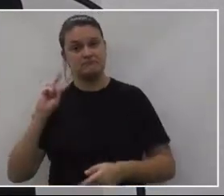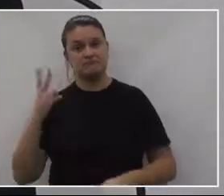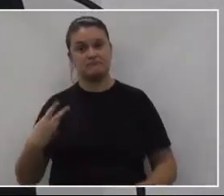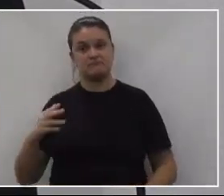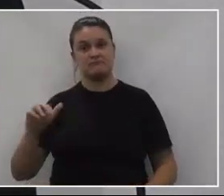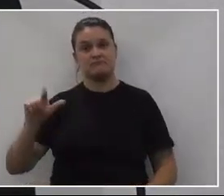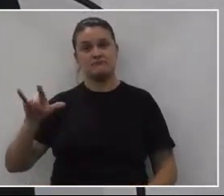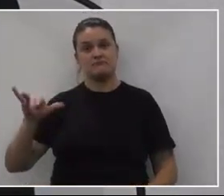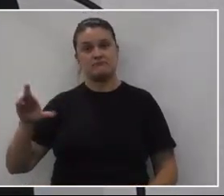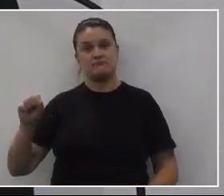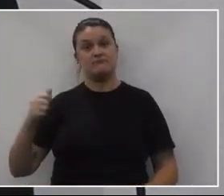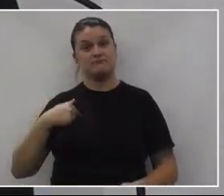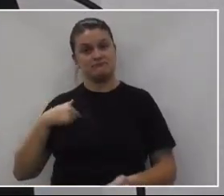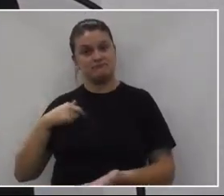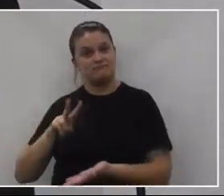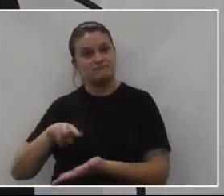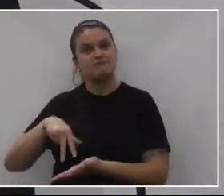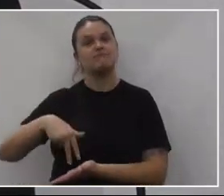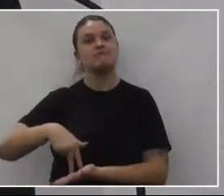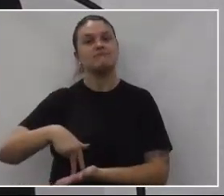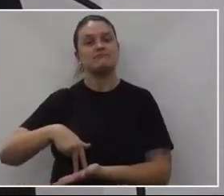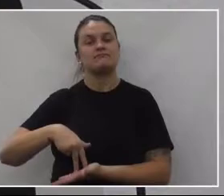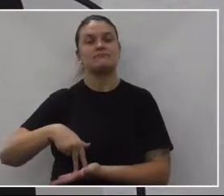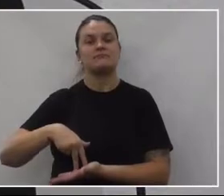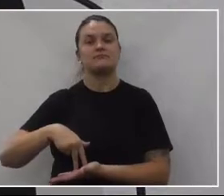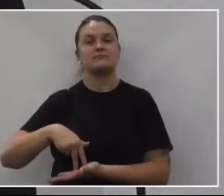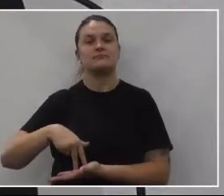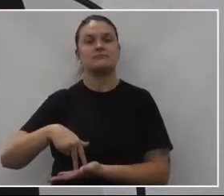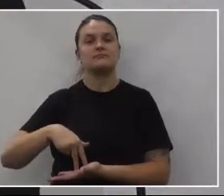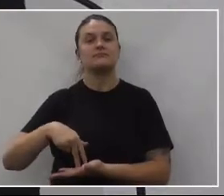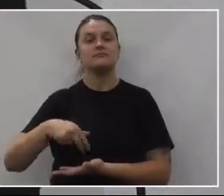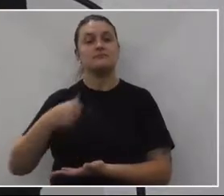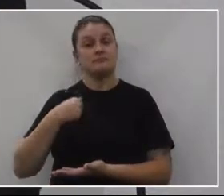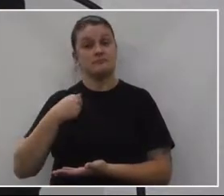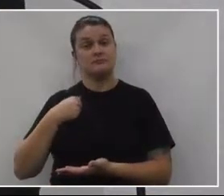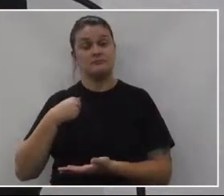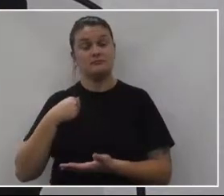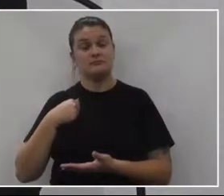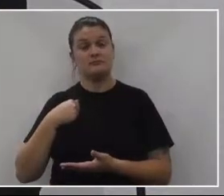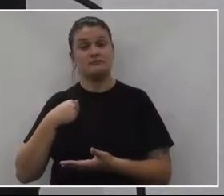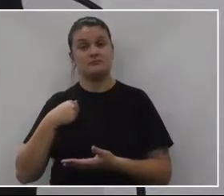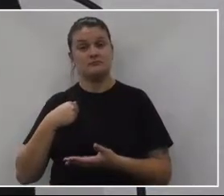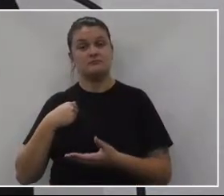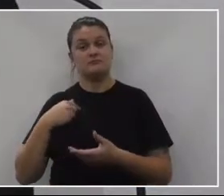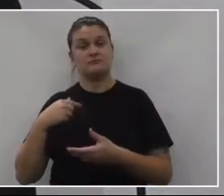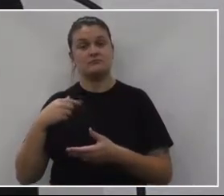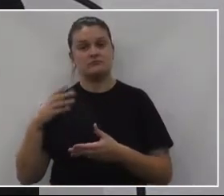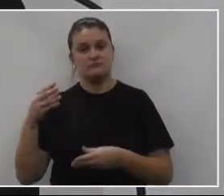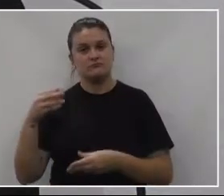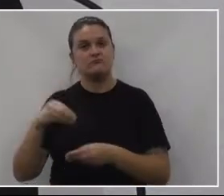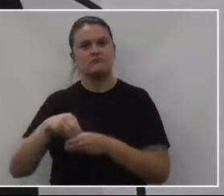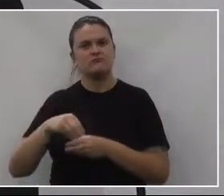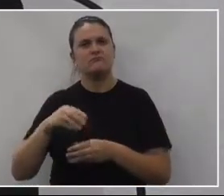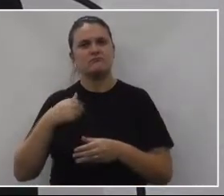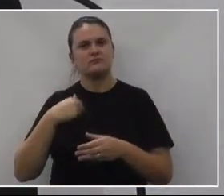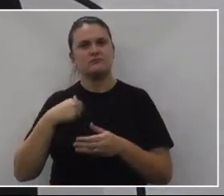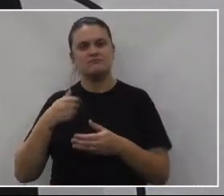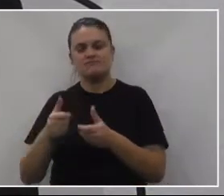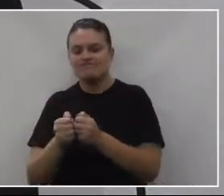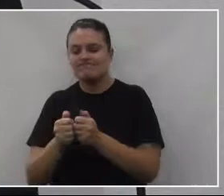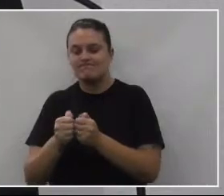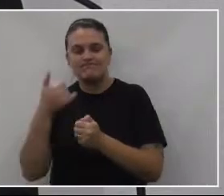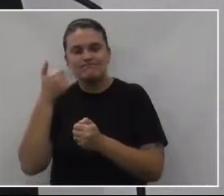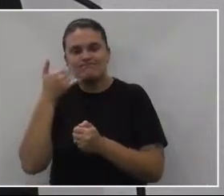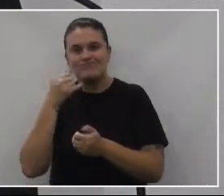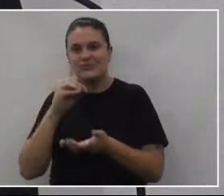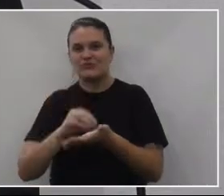Almires, estamos aqui mais uma vez. Eu estou em plantão judiciário na data de hoje, estava mexendo no celular ali, não é falta